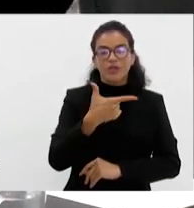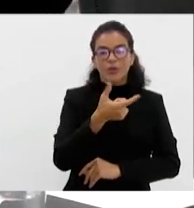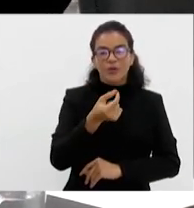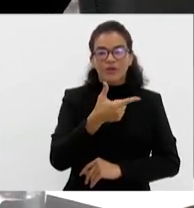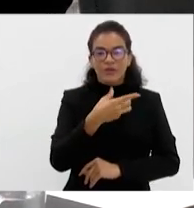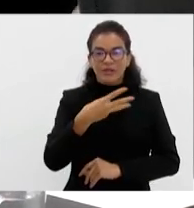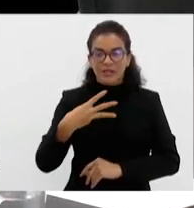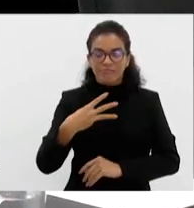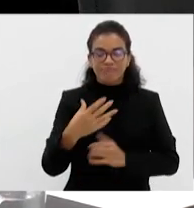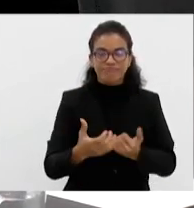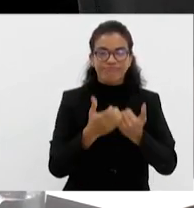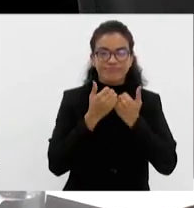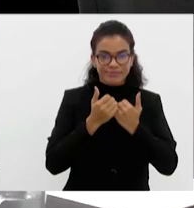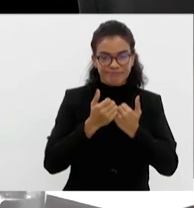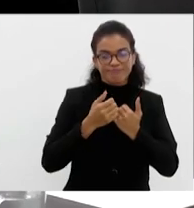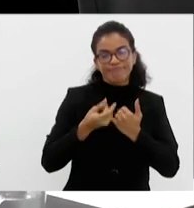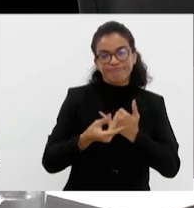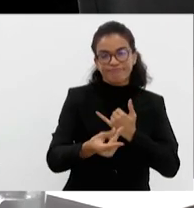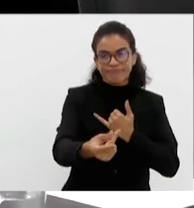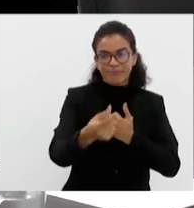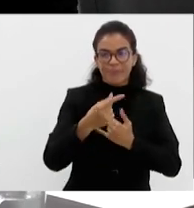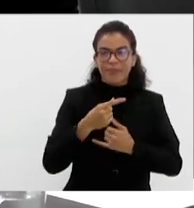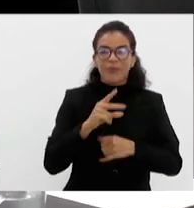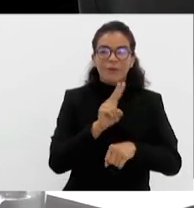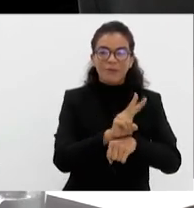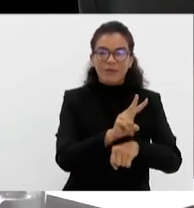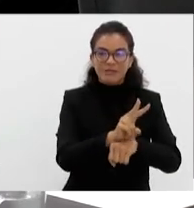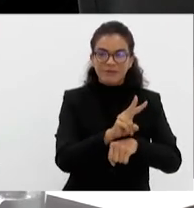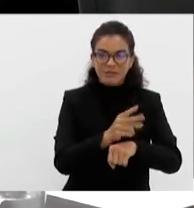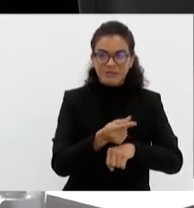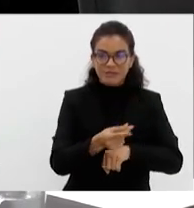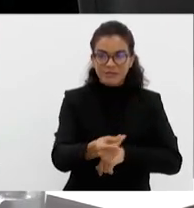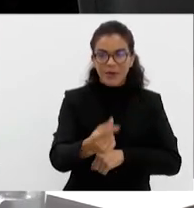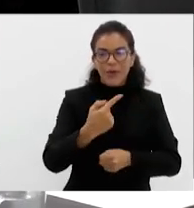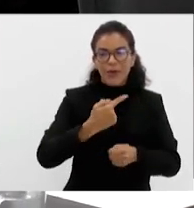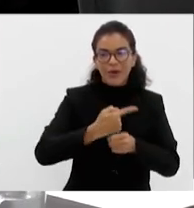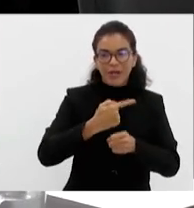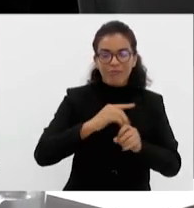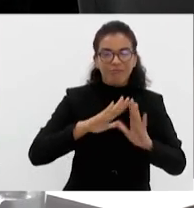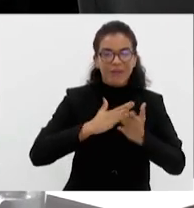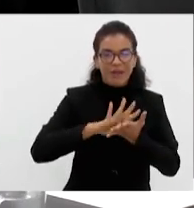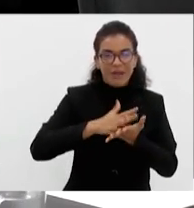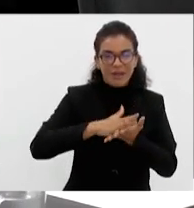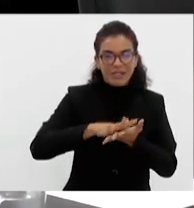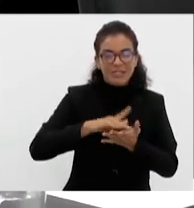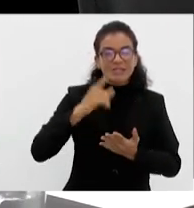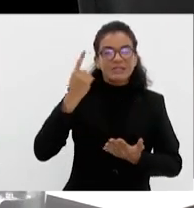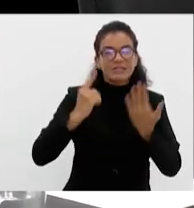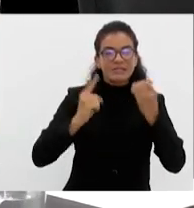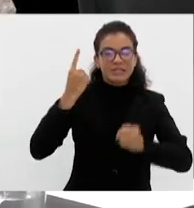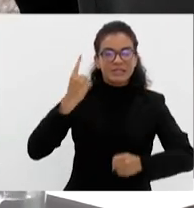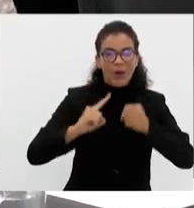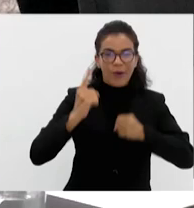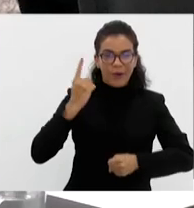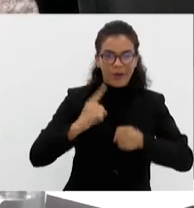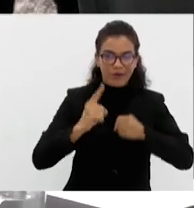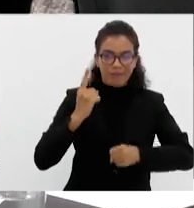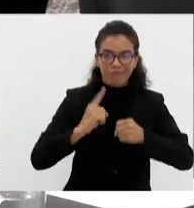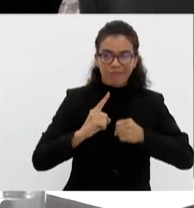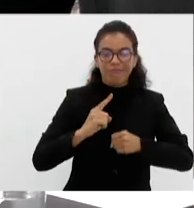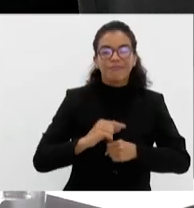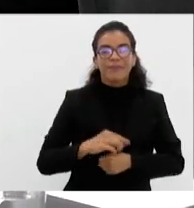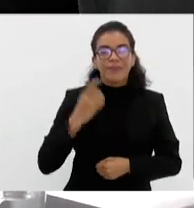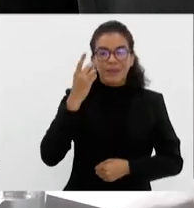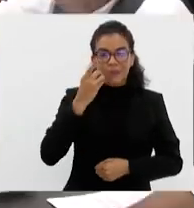Amorim, que declara patrimônio material do Estado do Rio de Janeiro para fins de preservação o Grêmio Recreativo Escola de Samba Acadêmico do Salgueiro e dá outras providências. Para aparecer,